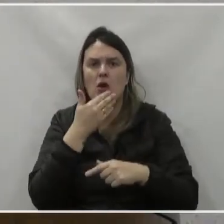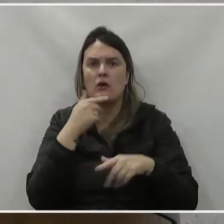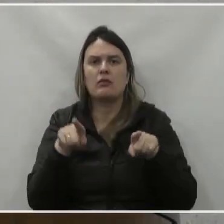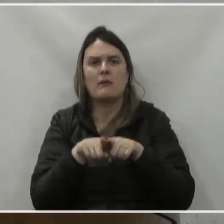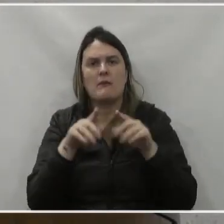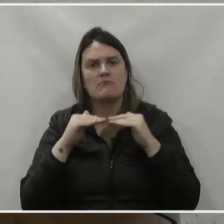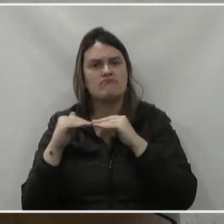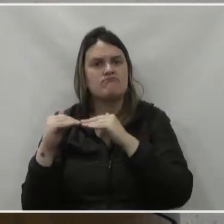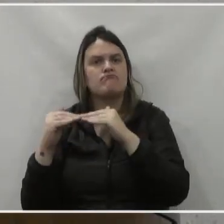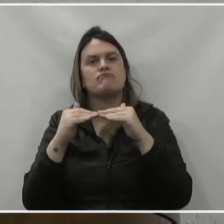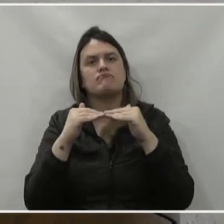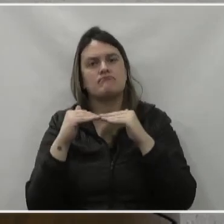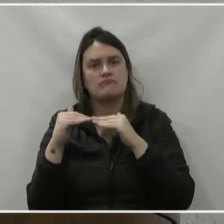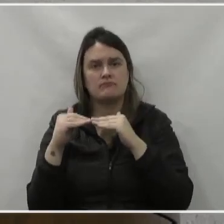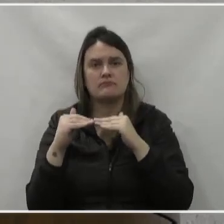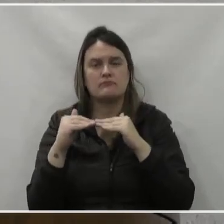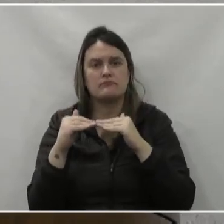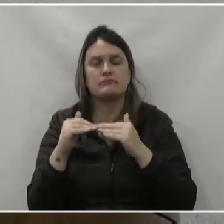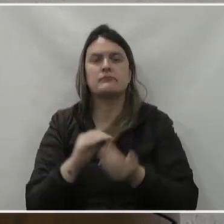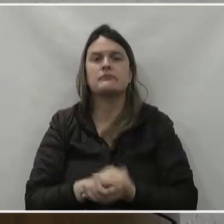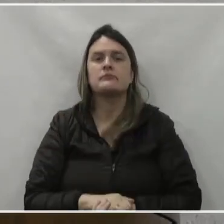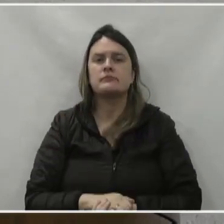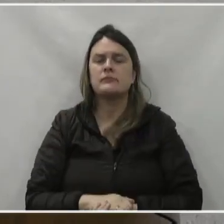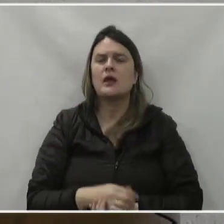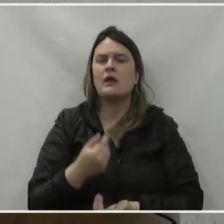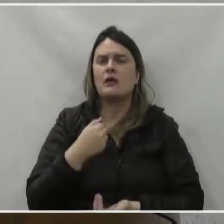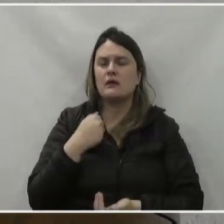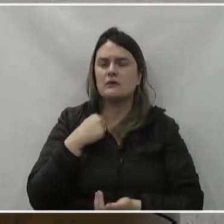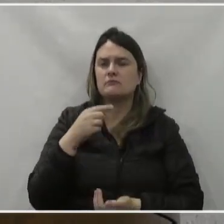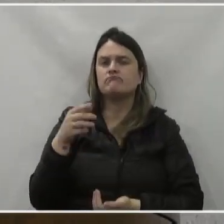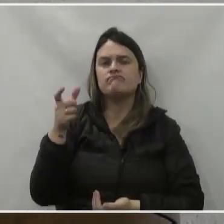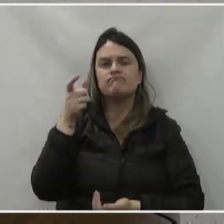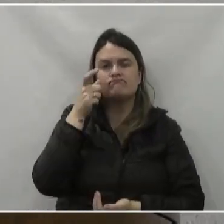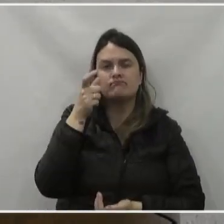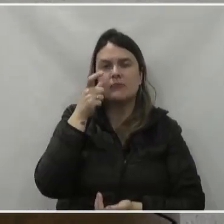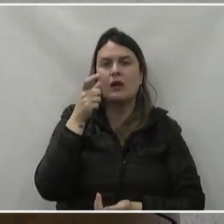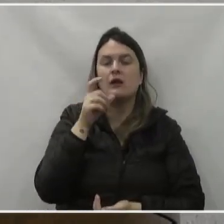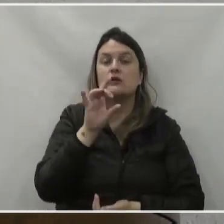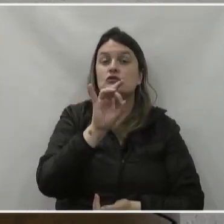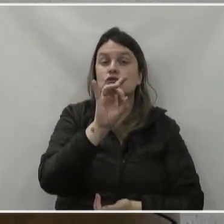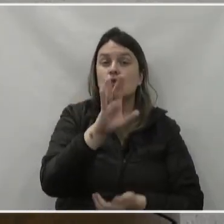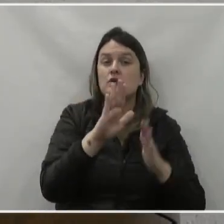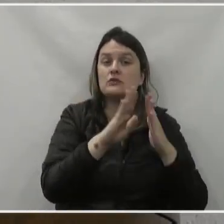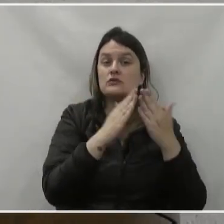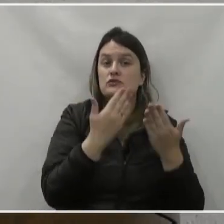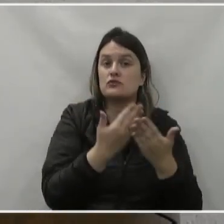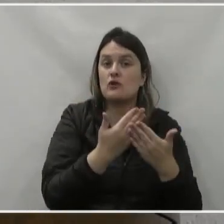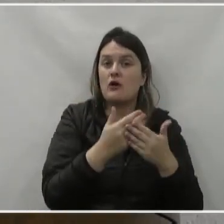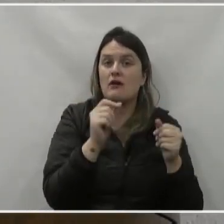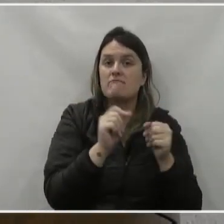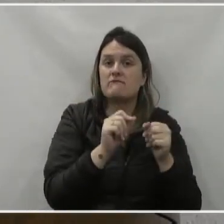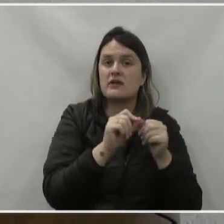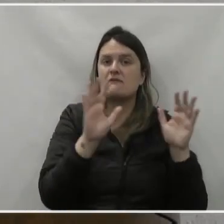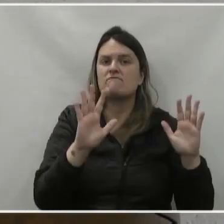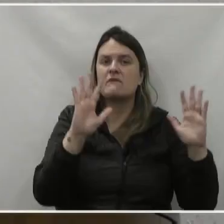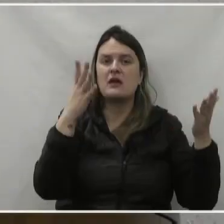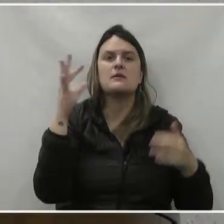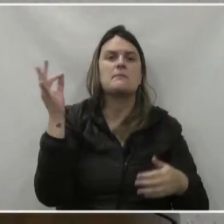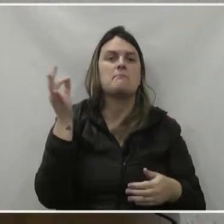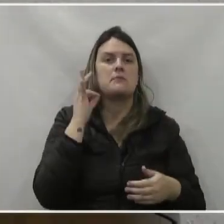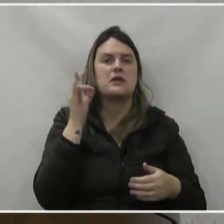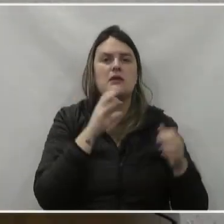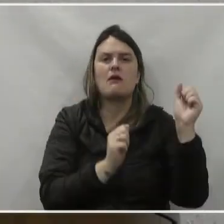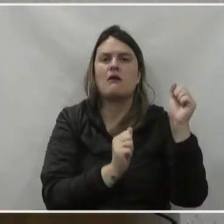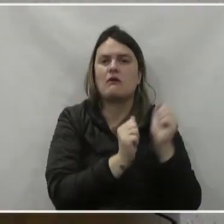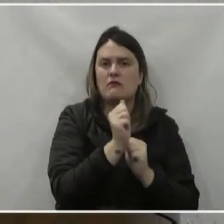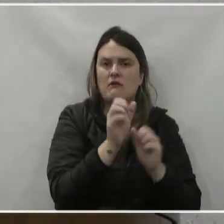equilibrados. Pelo que tenho conhecimento, apenas as escolas realizam festas, bingos e